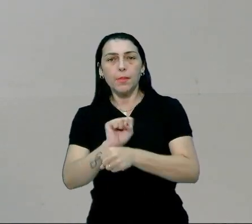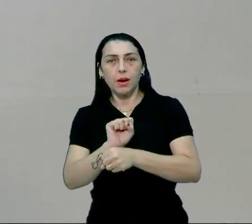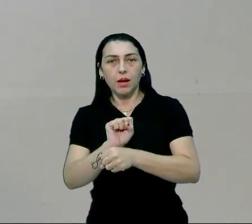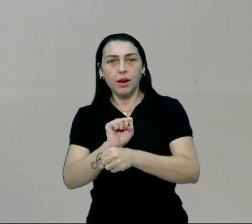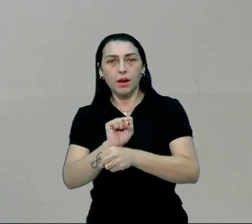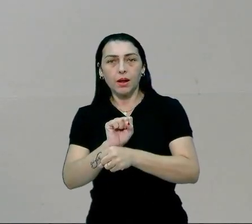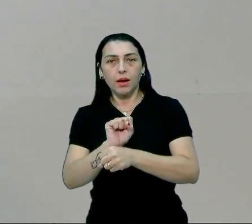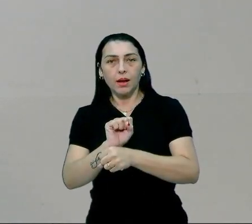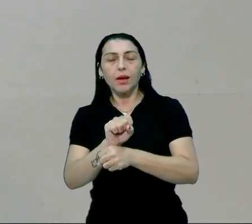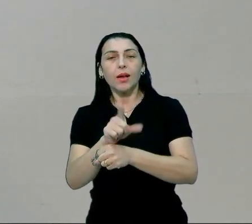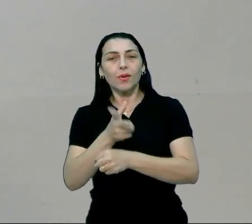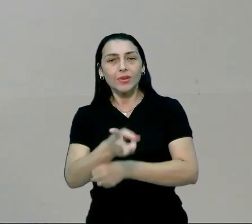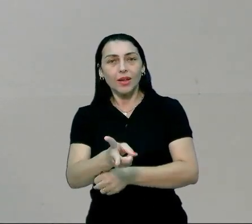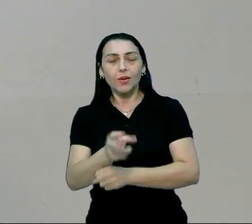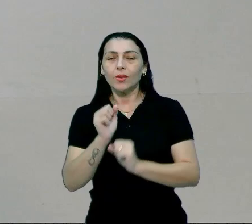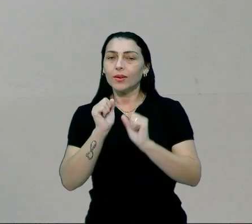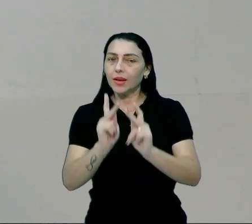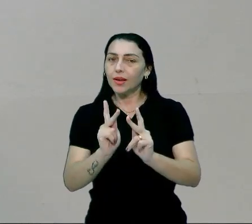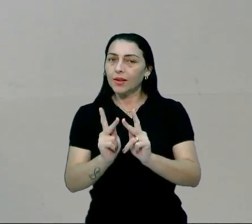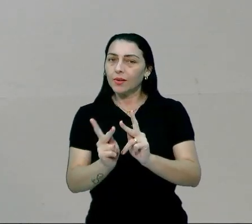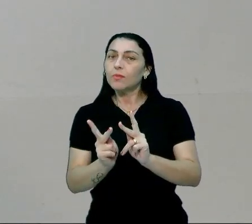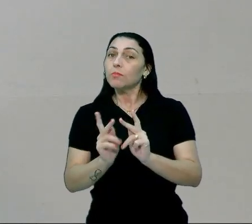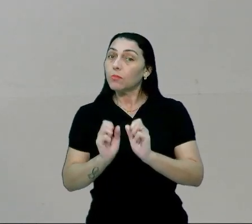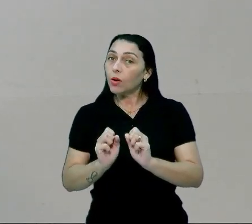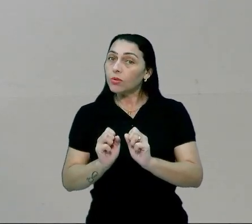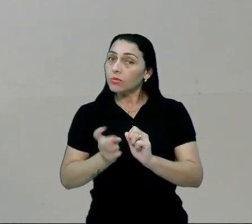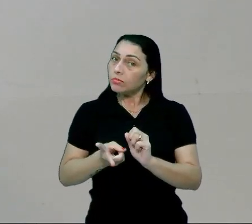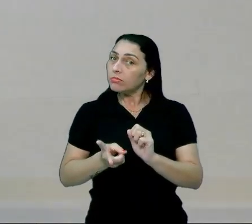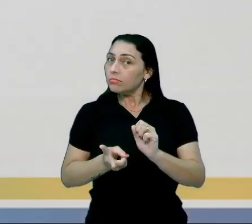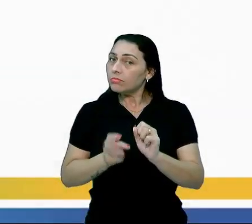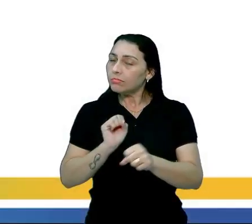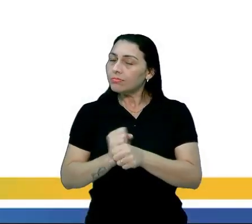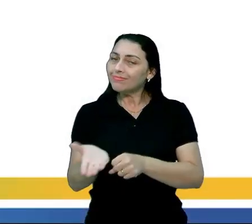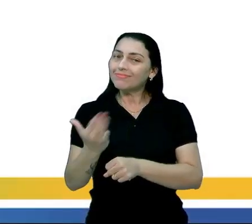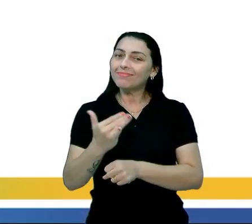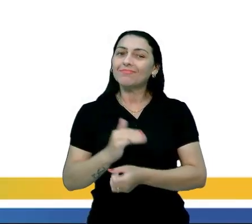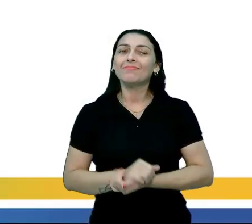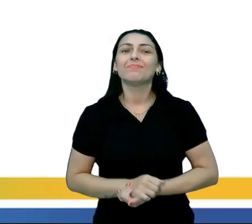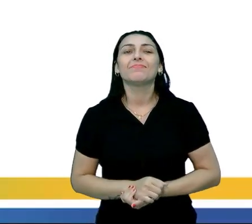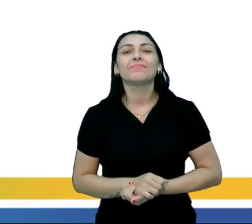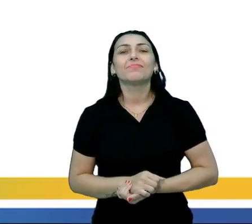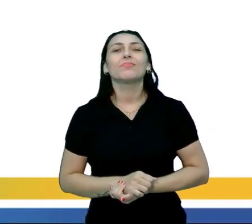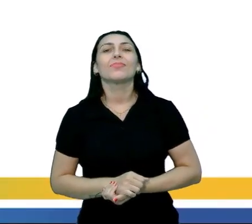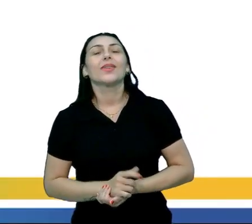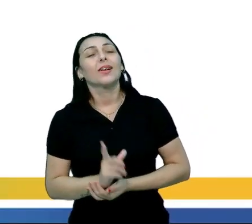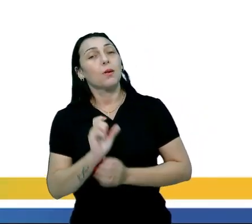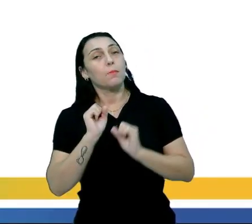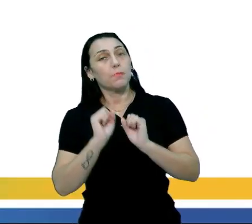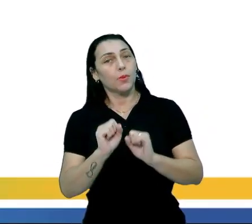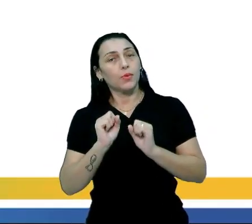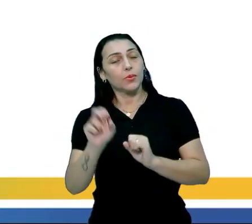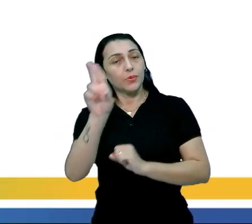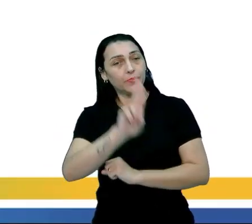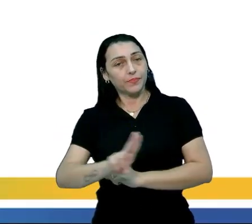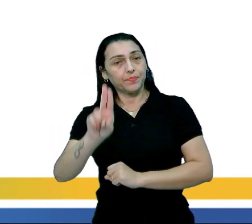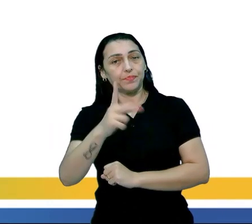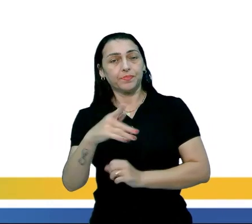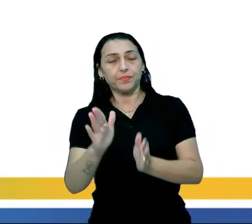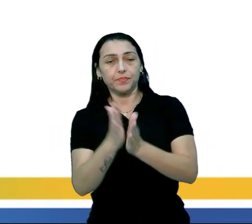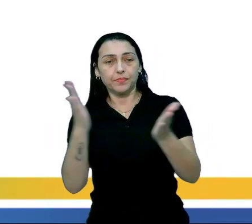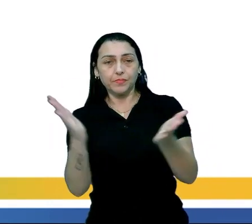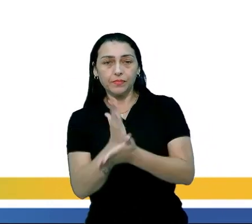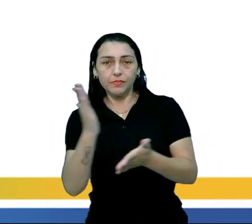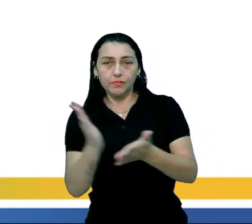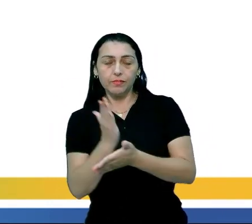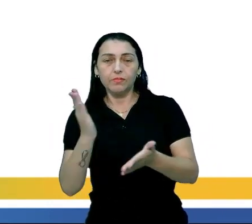faz. E aí segue. Beleza? Gol, posso ir? Posso mexer? Então bora. Ó, para isso você pode até utilizar o seu livro, então ó,